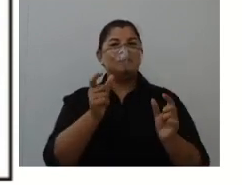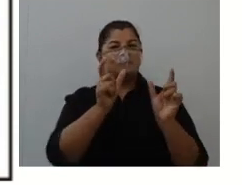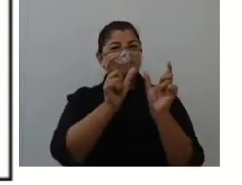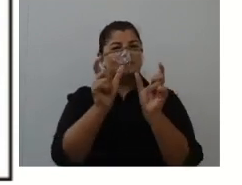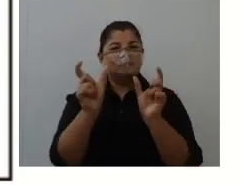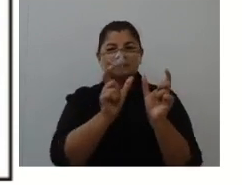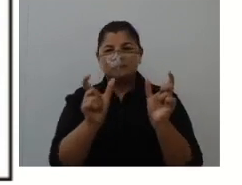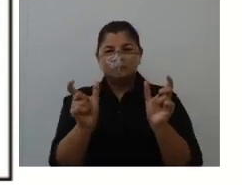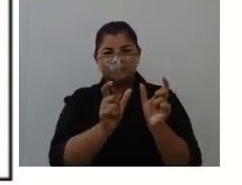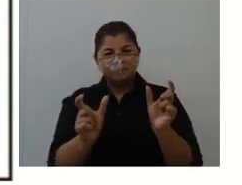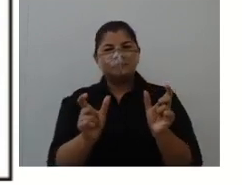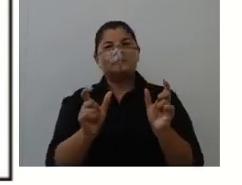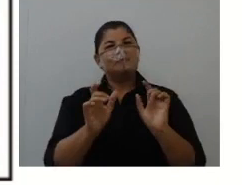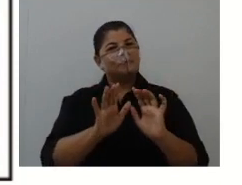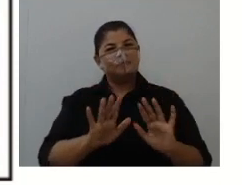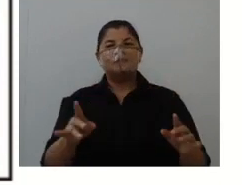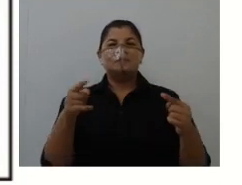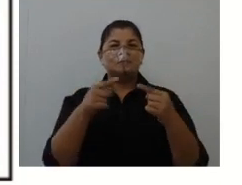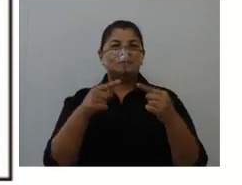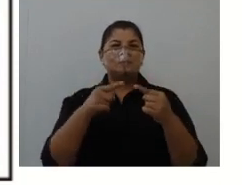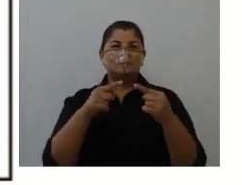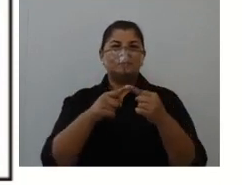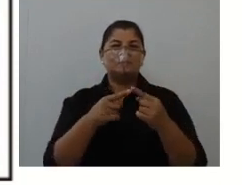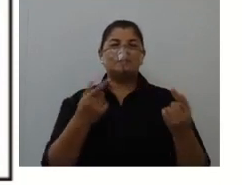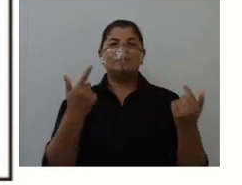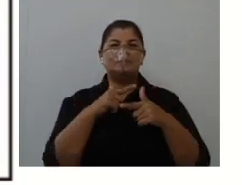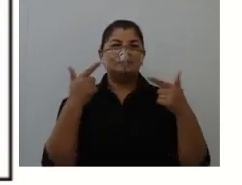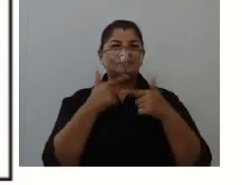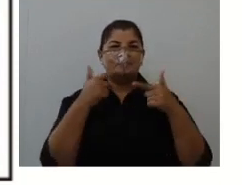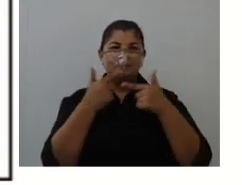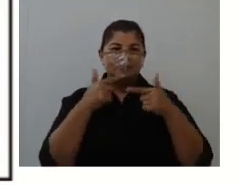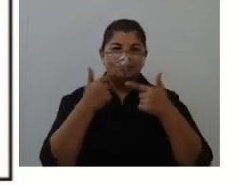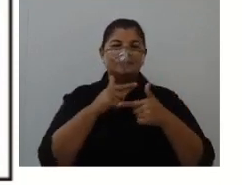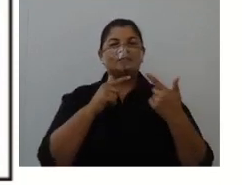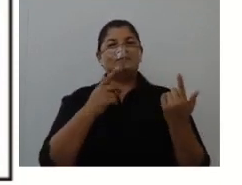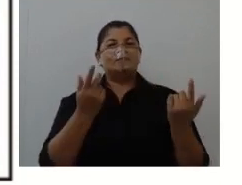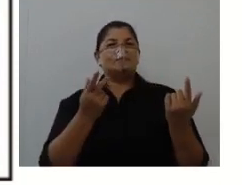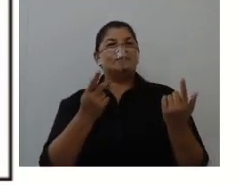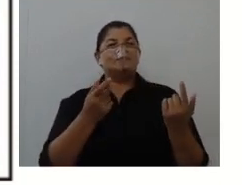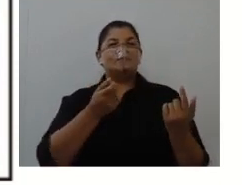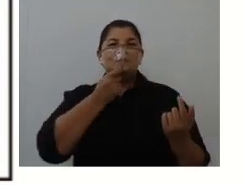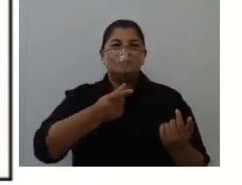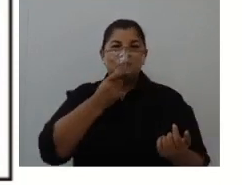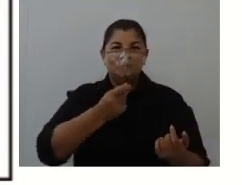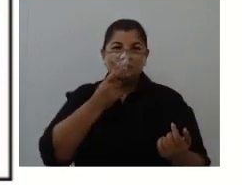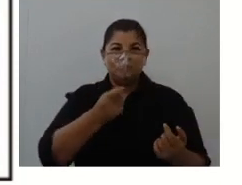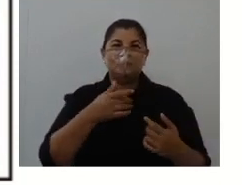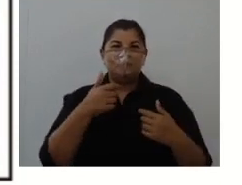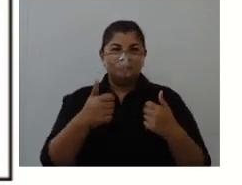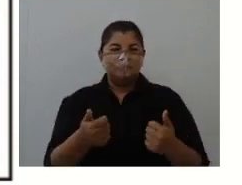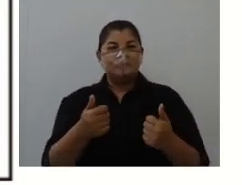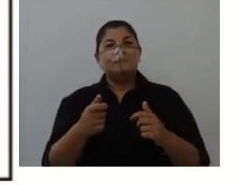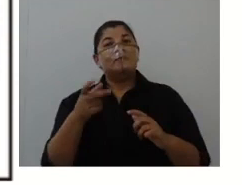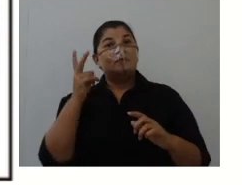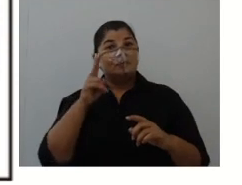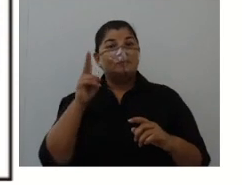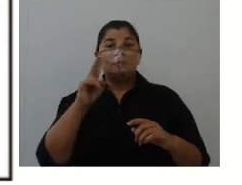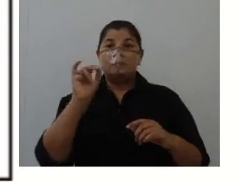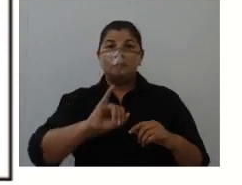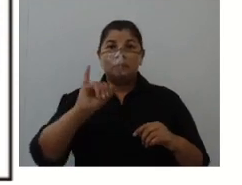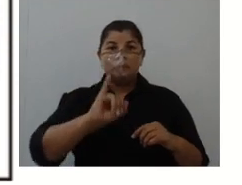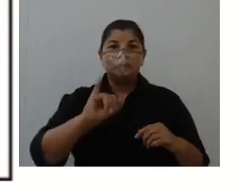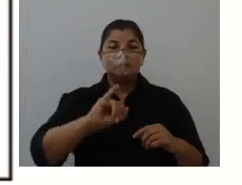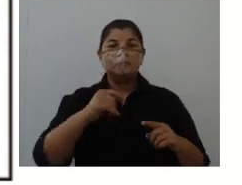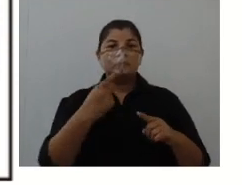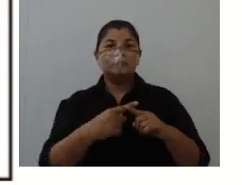faz, que a história em quadrinho faz, é provocar o riso, né? Provocar o humor. E olha, isso é importante a gente lembrar, porque